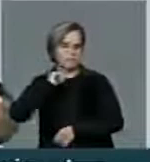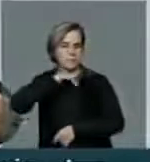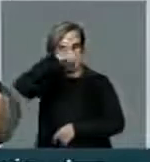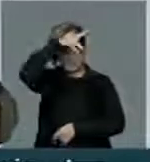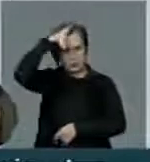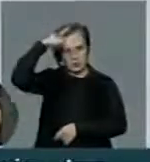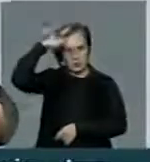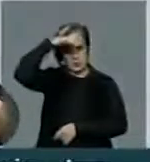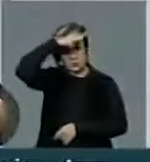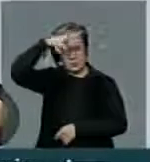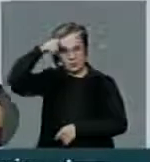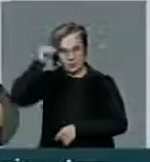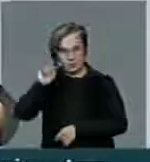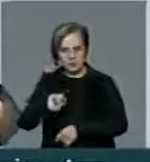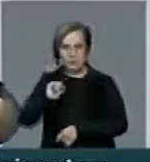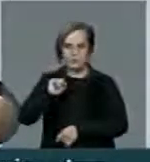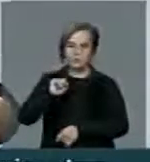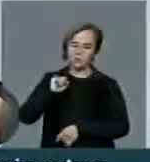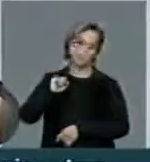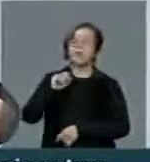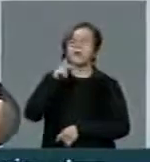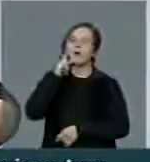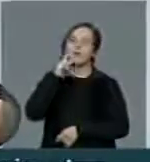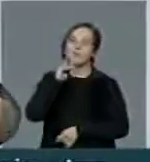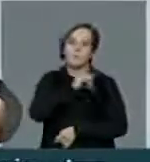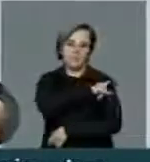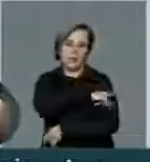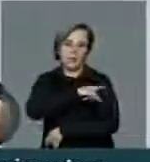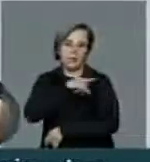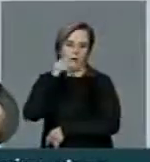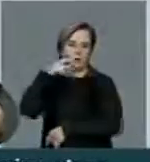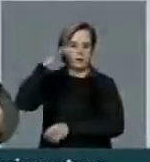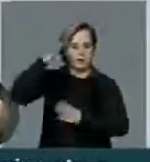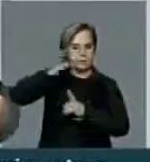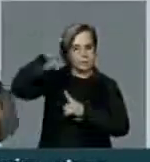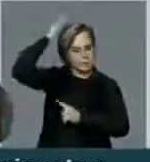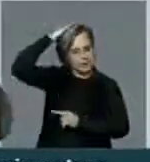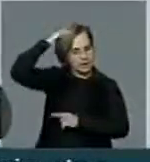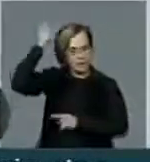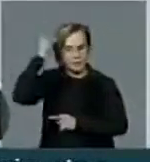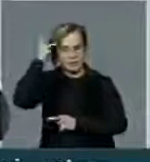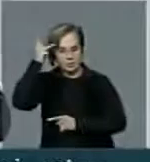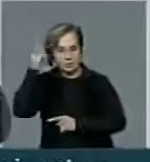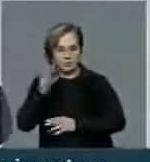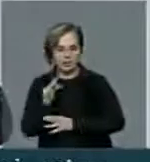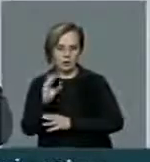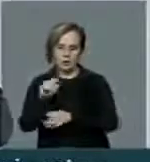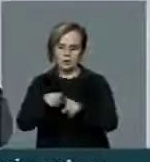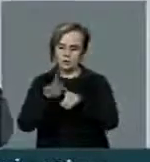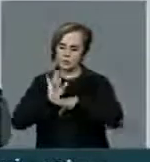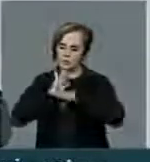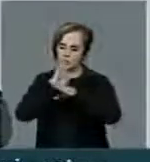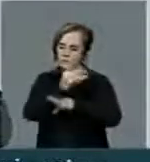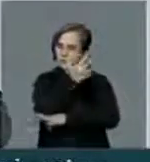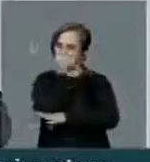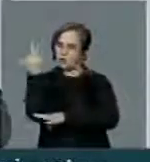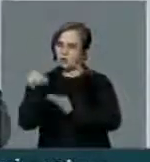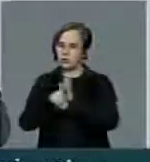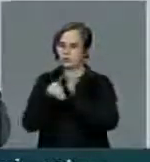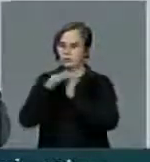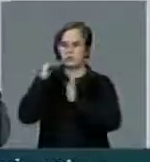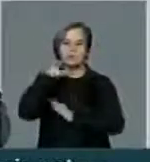Grosso do Sul, Piauí, Paraná, São Paulo e Tocantins. Cooperação financeira do Fundo de Florestas do Banco